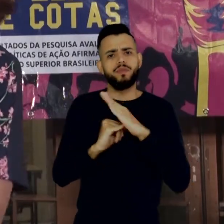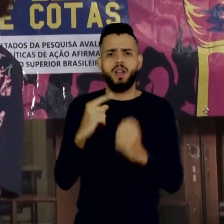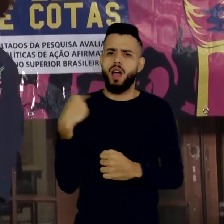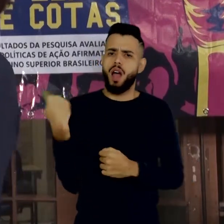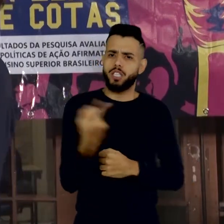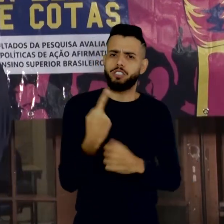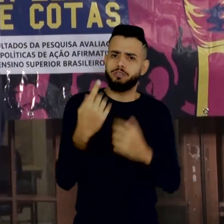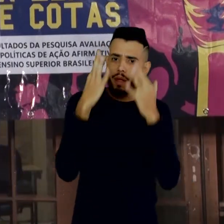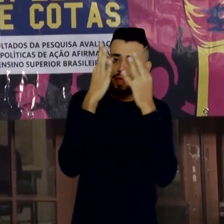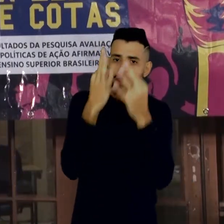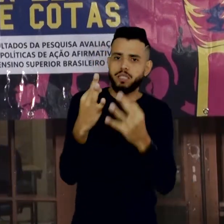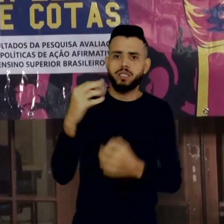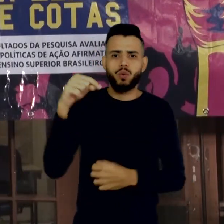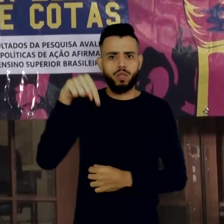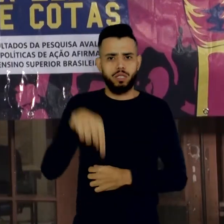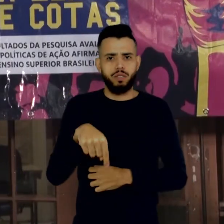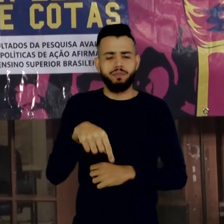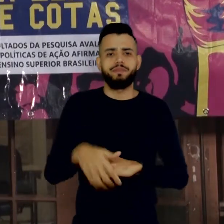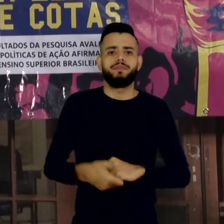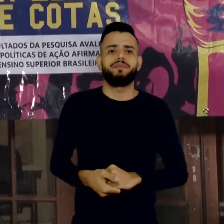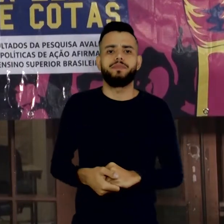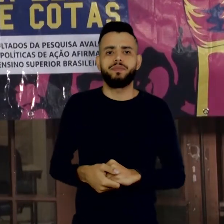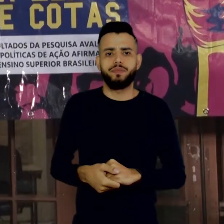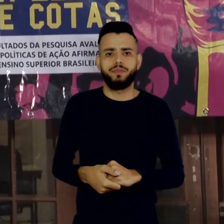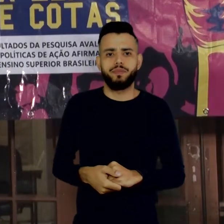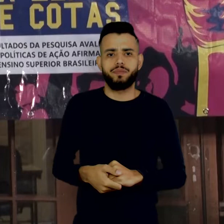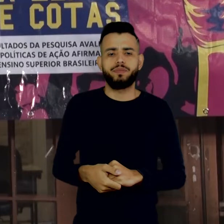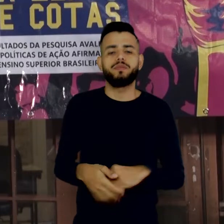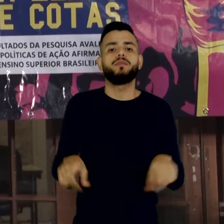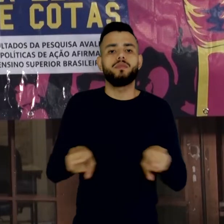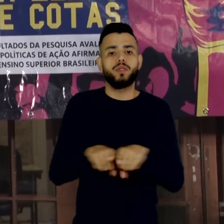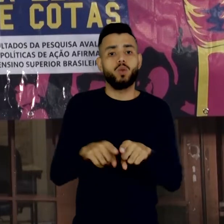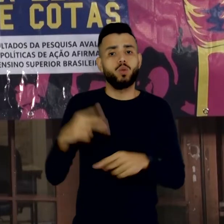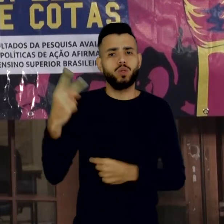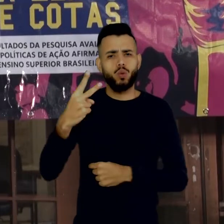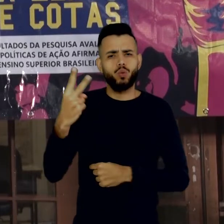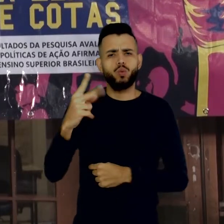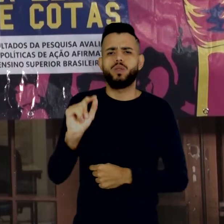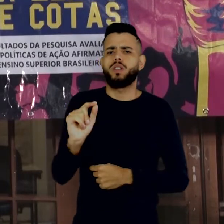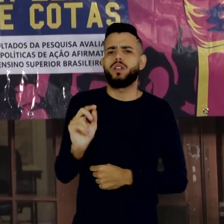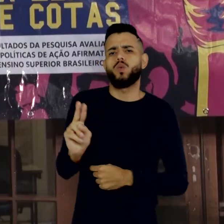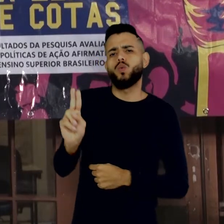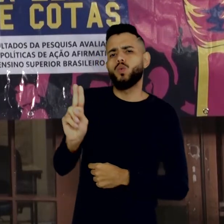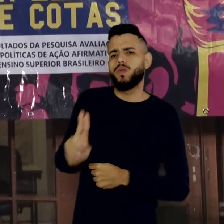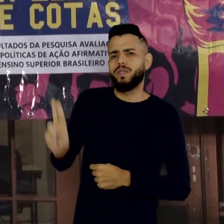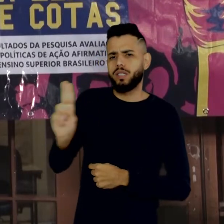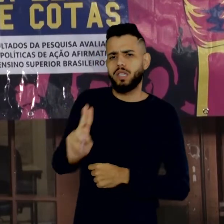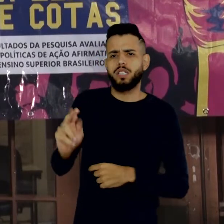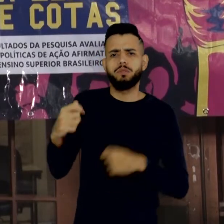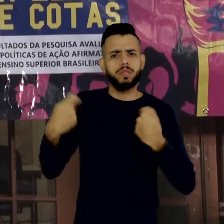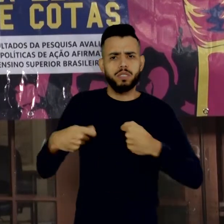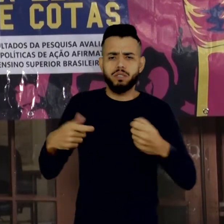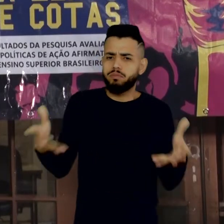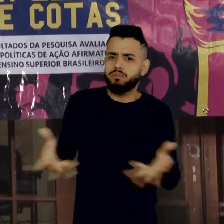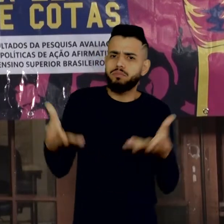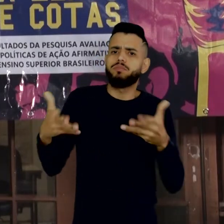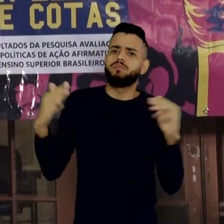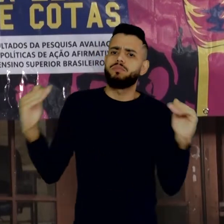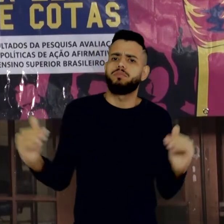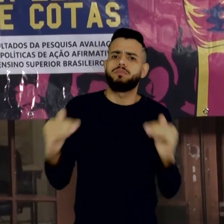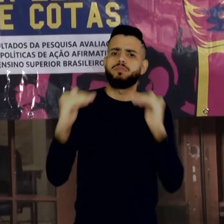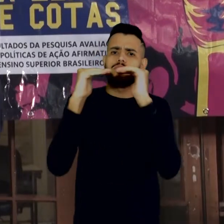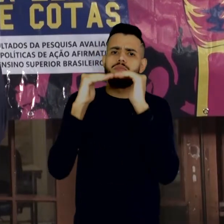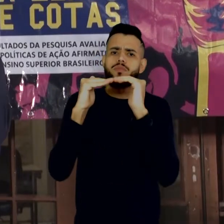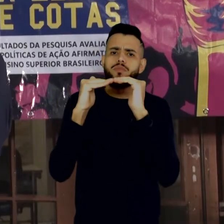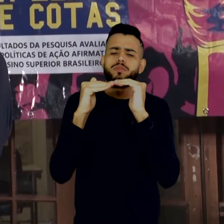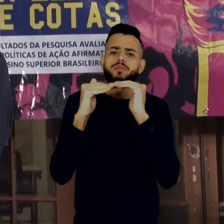atenção aqui. O segundo, as universidades devem integrar a promoção da equidade étnico-racial